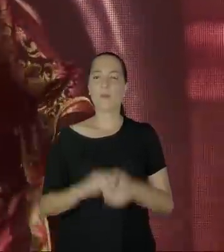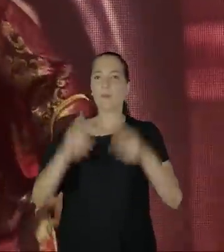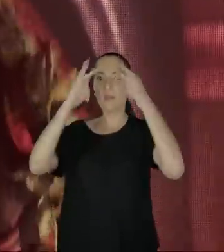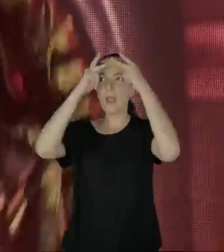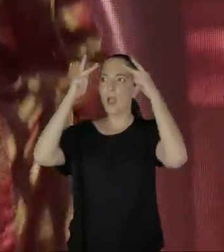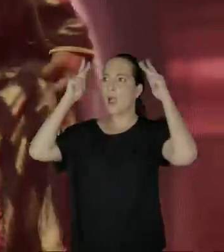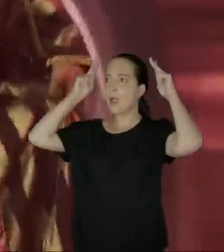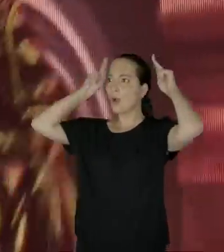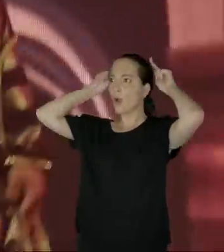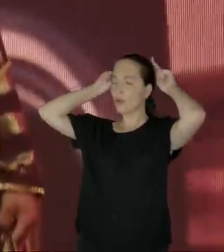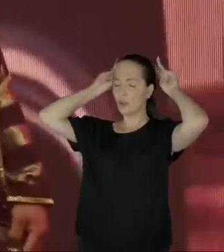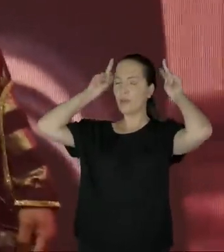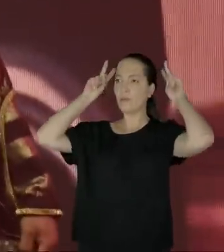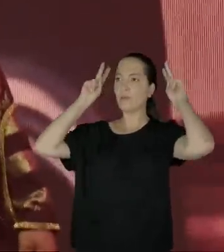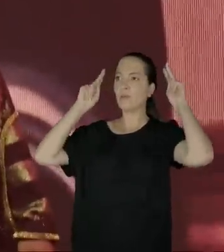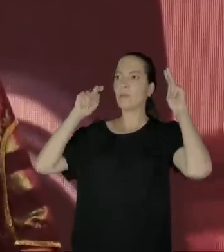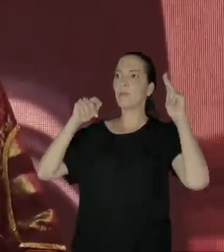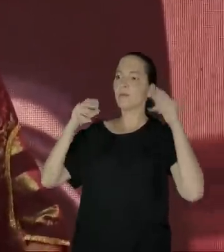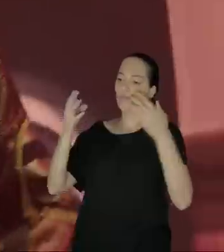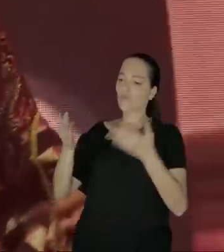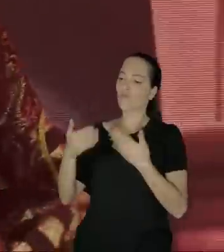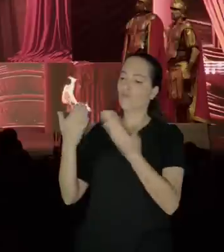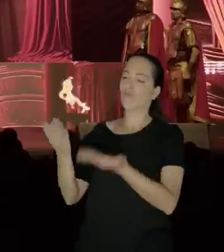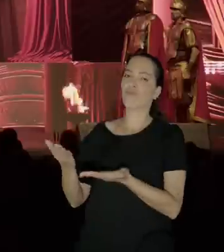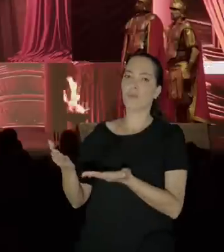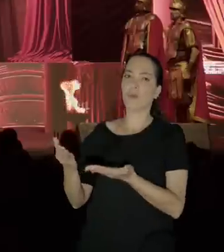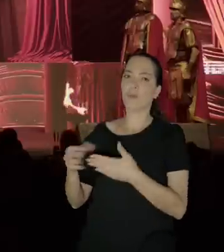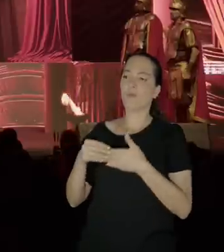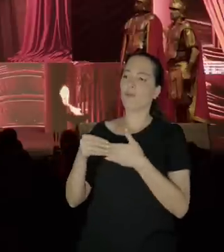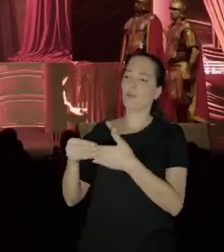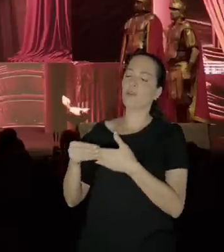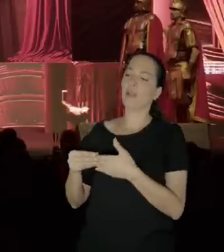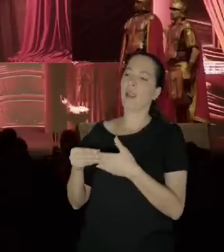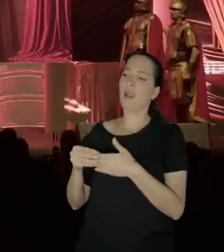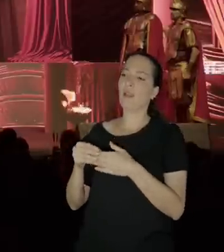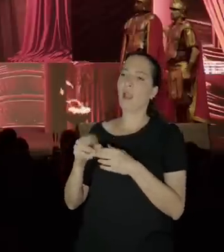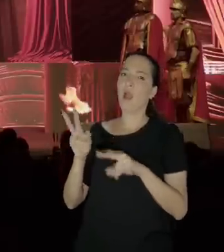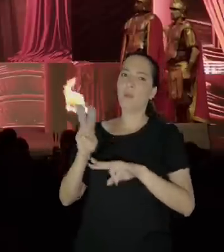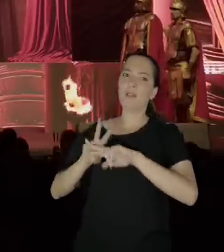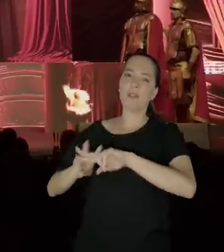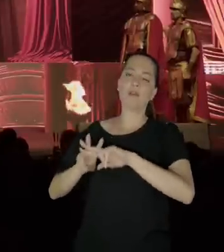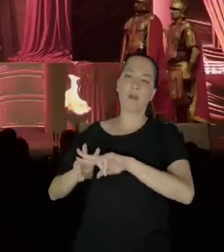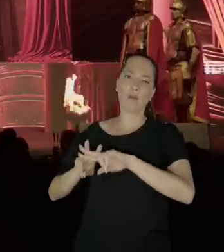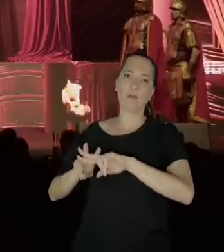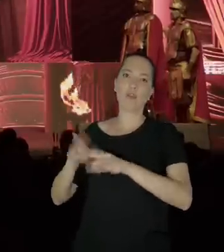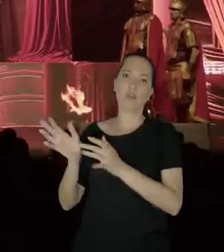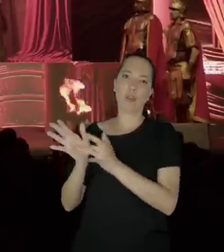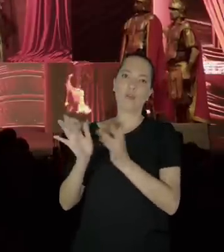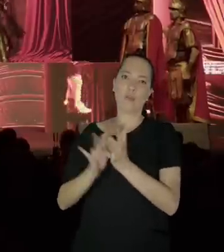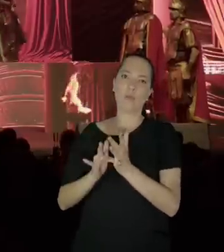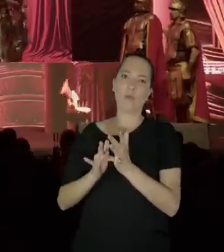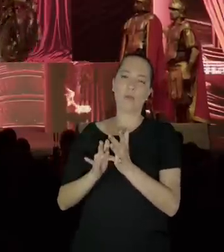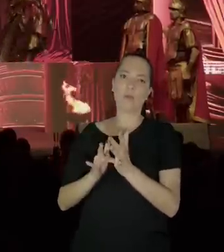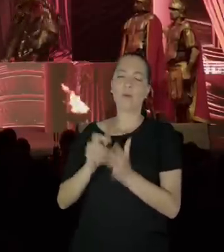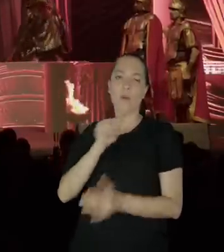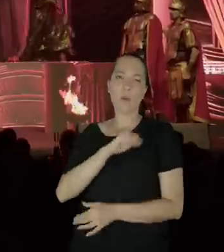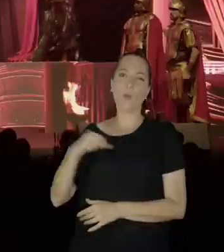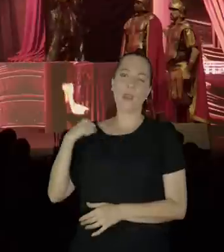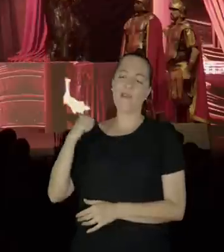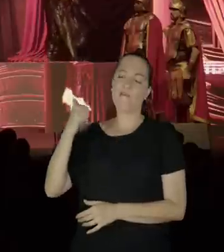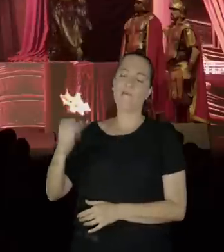Herodes Antipas, trago-lhe o prisioneiro Jesus de Nazaré, enviado pelo chefe do Sinédrio, sumo sacerdote